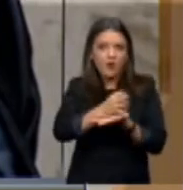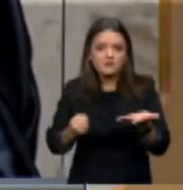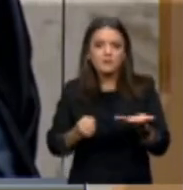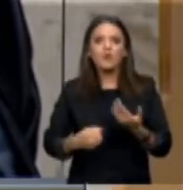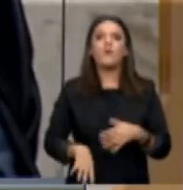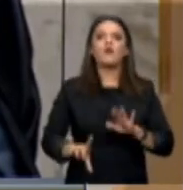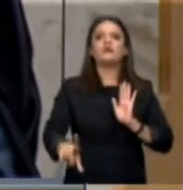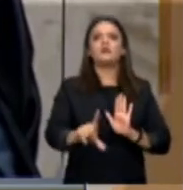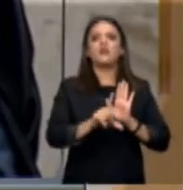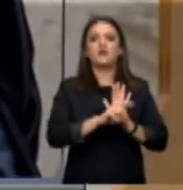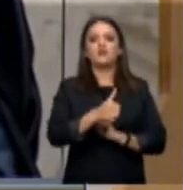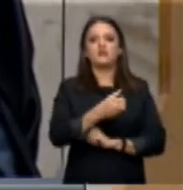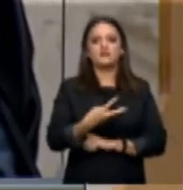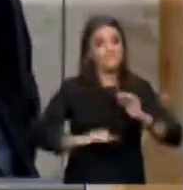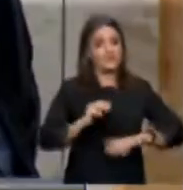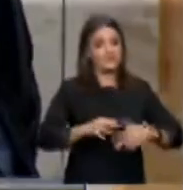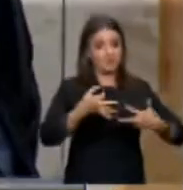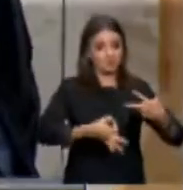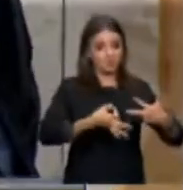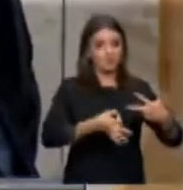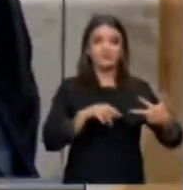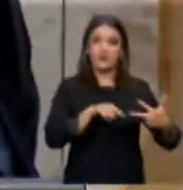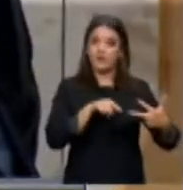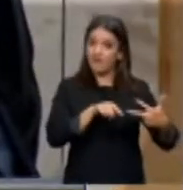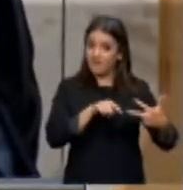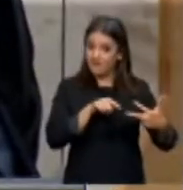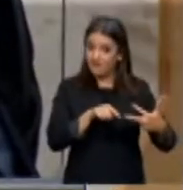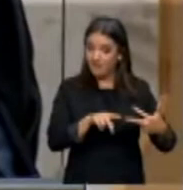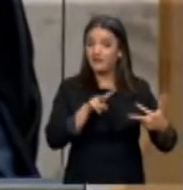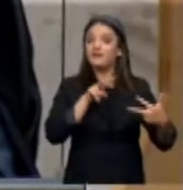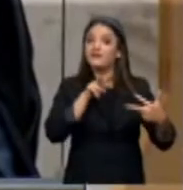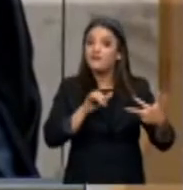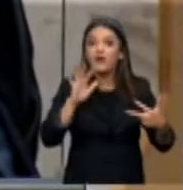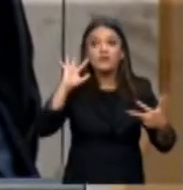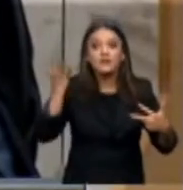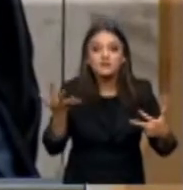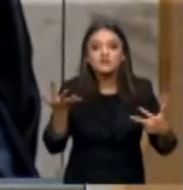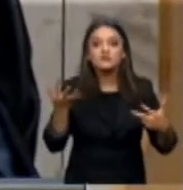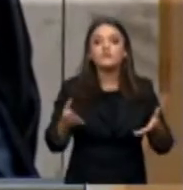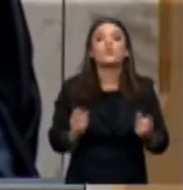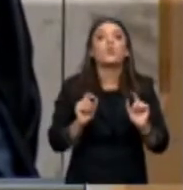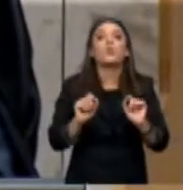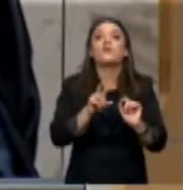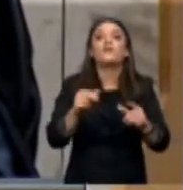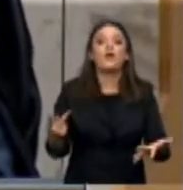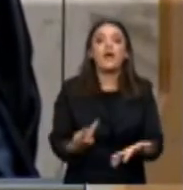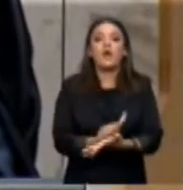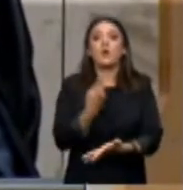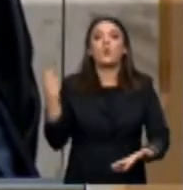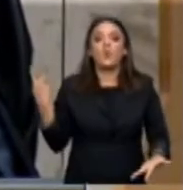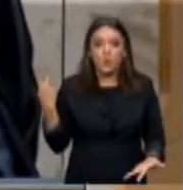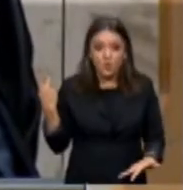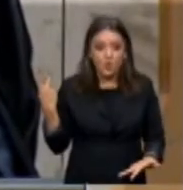13.463, de 2017, vulnerou a definição, repita-se, constitucional, estabeleceu os trâmites internos pertinentes